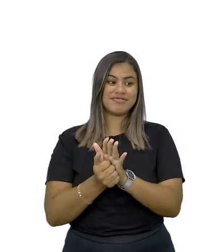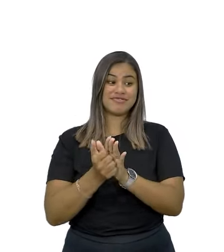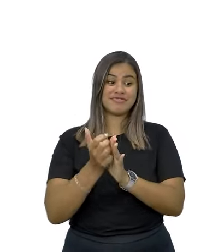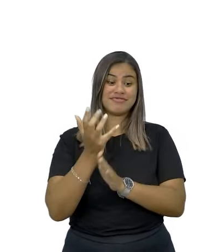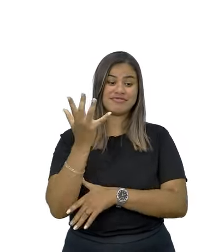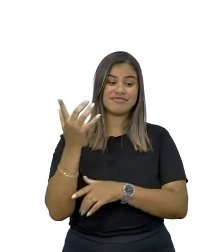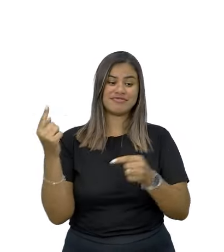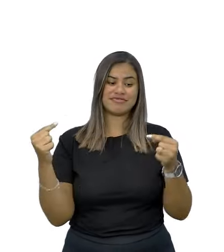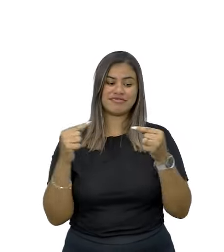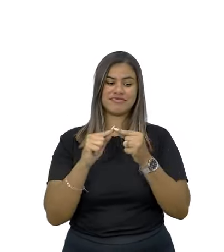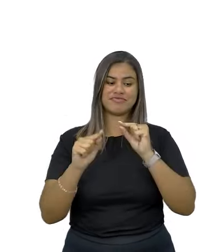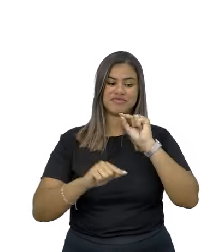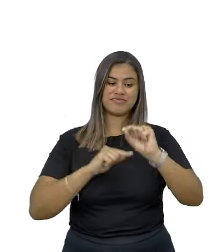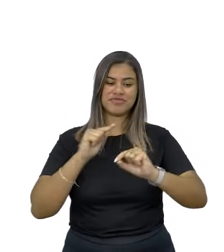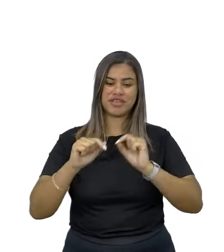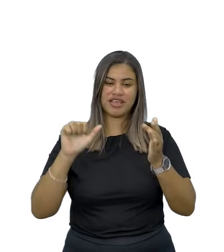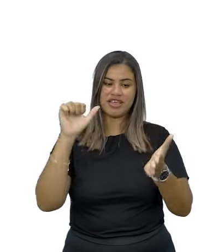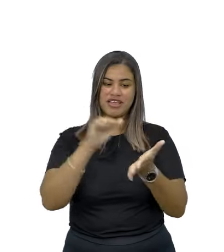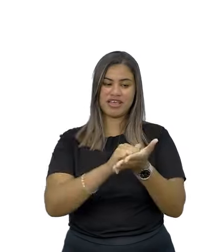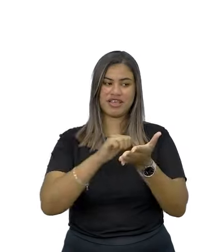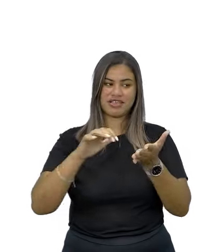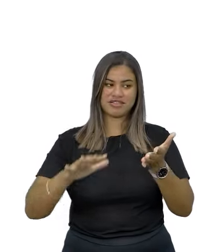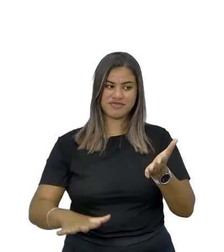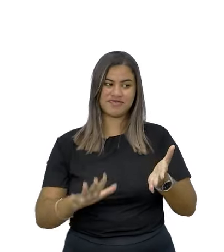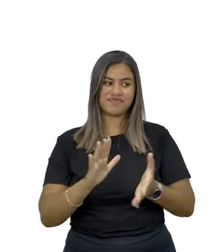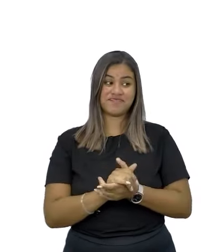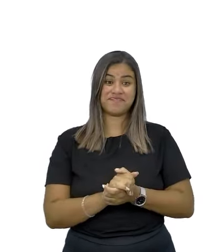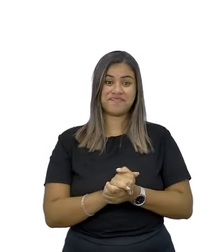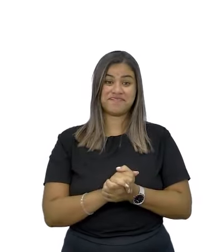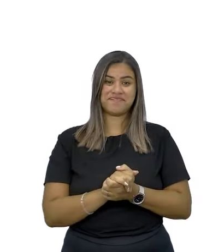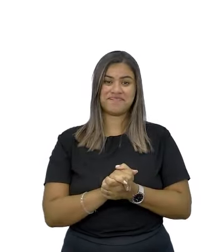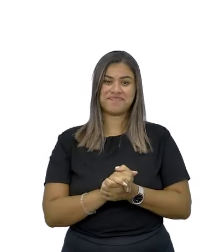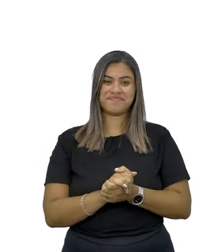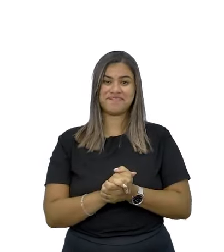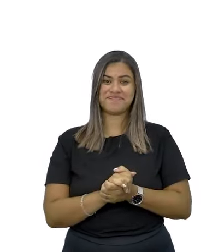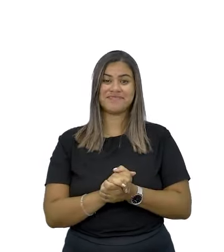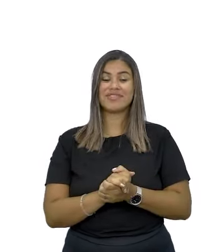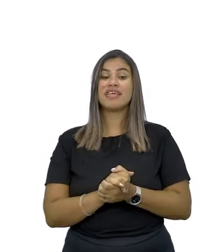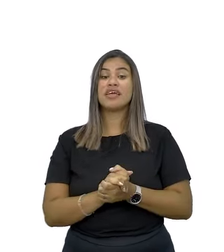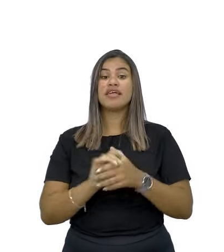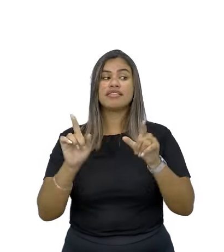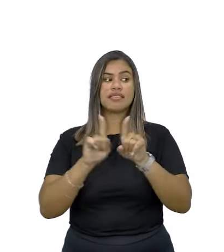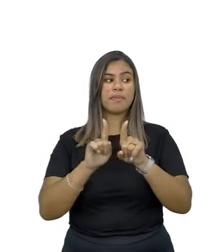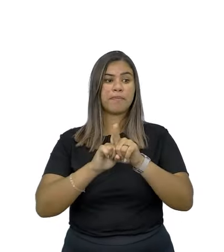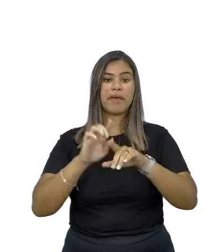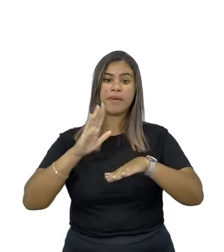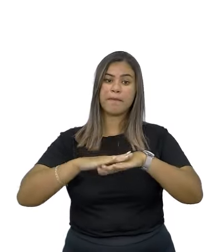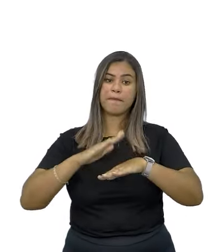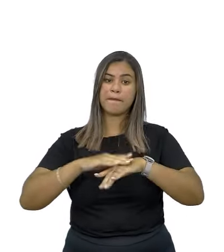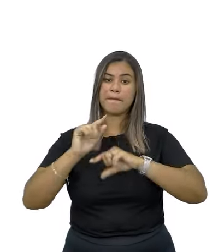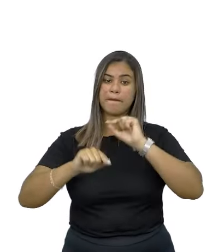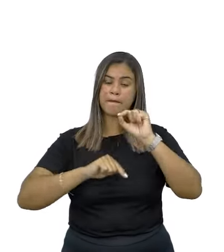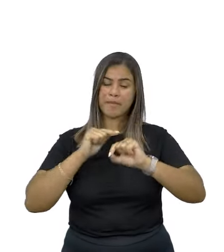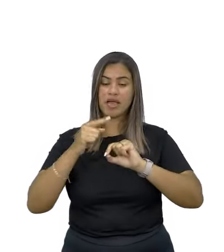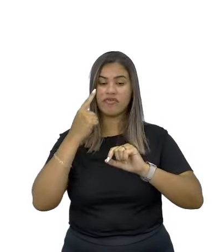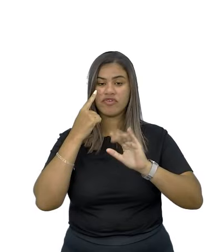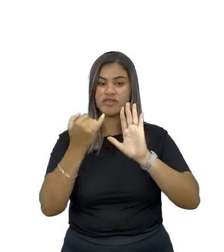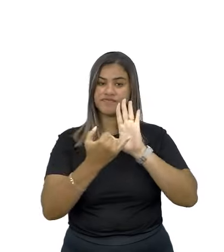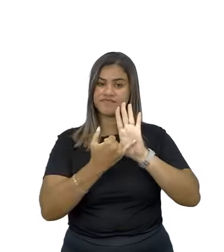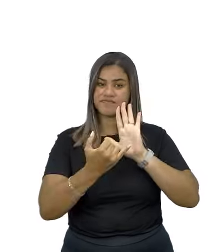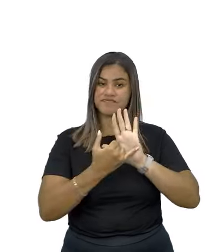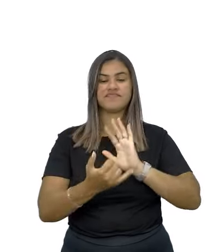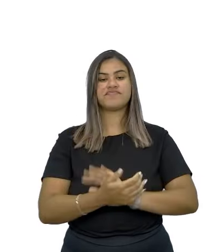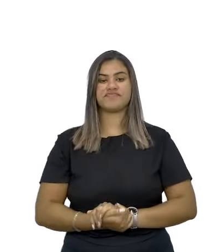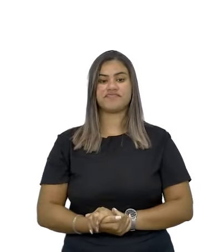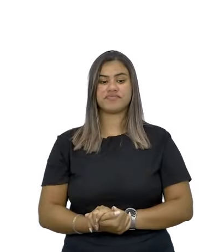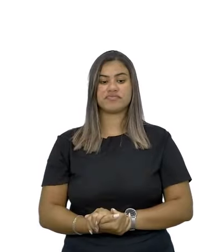a realização das atividades e para, né, ele definir esses indicadores. E assim,